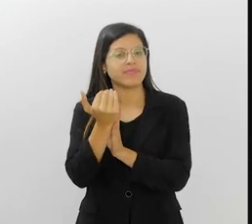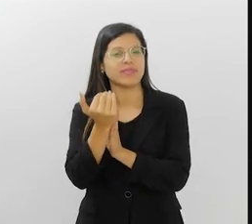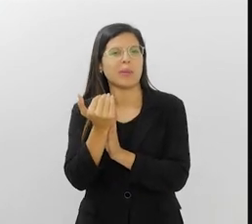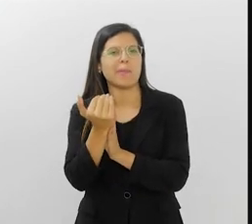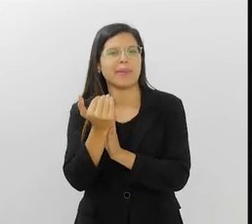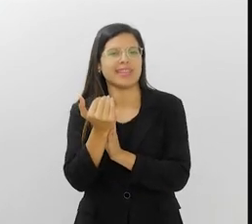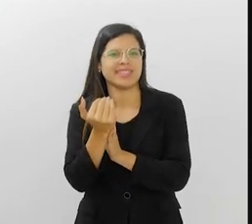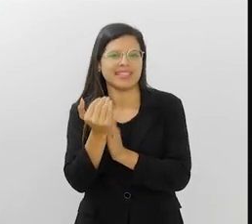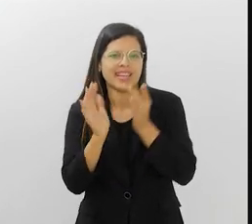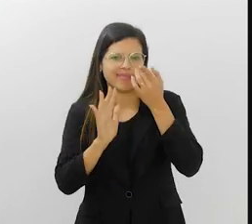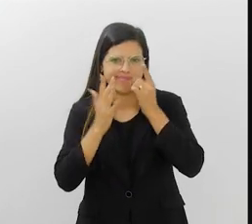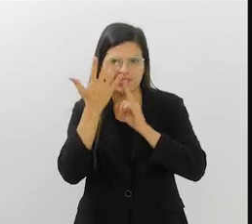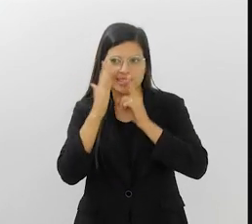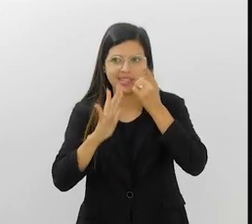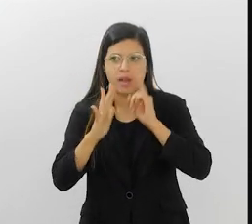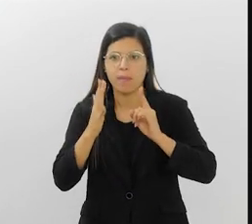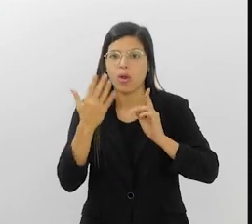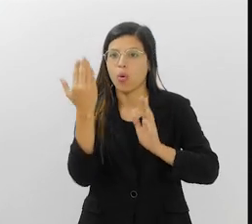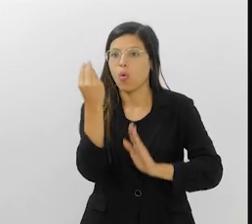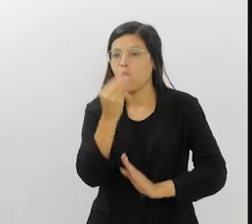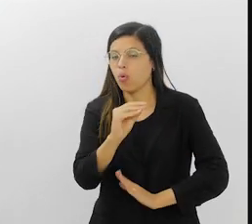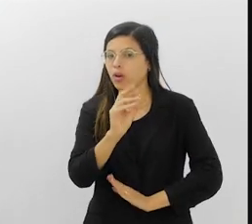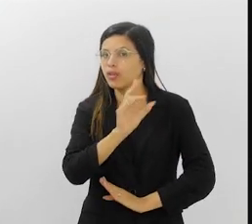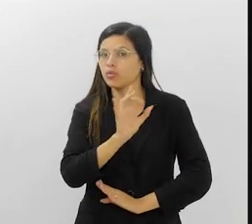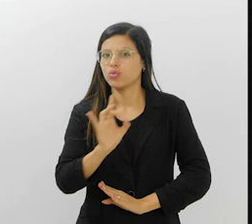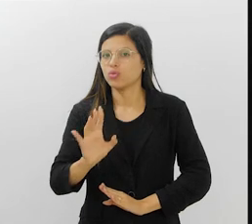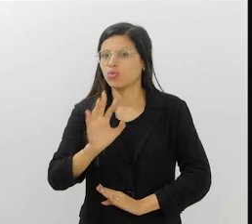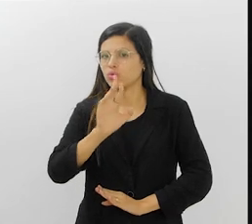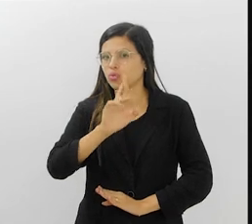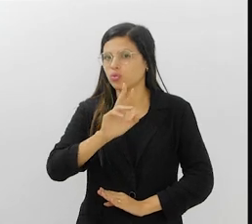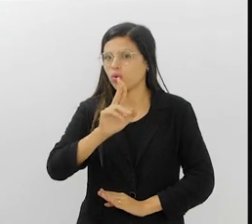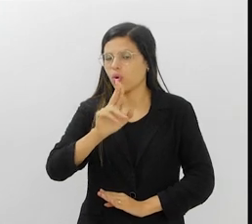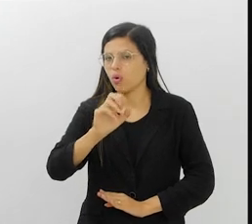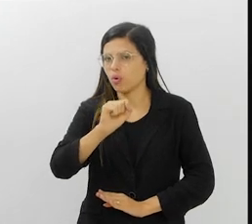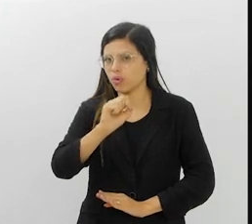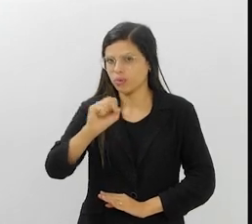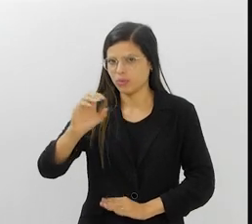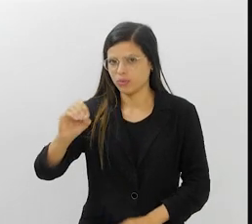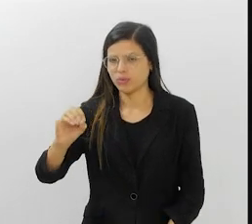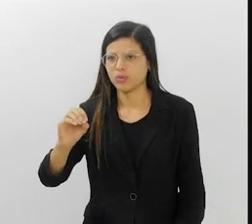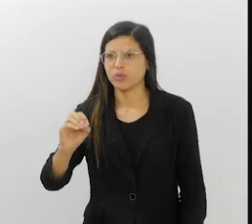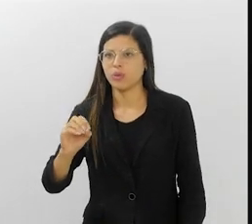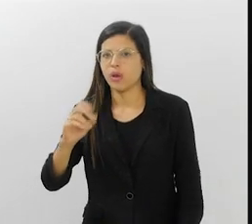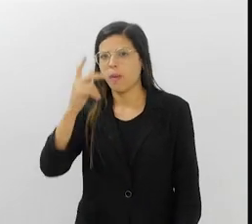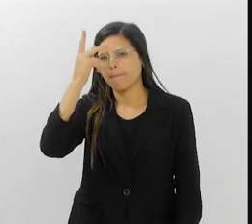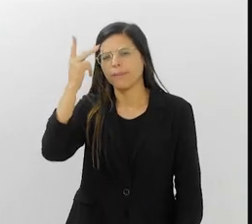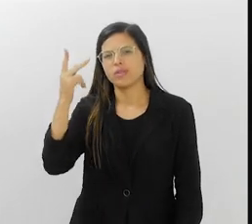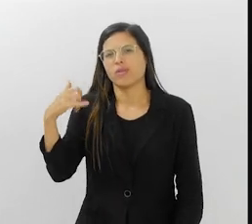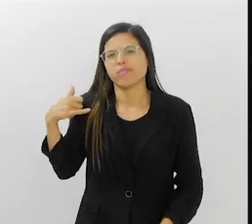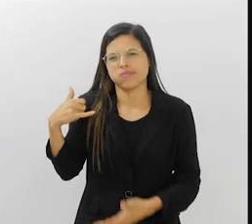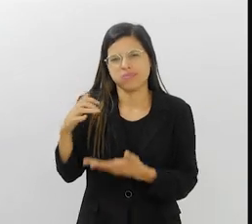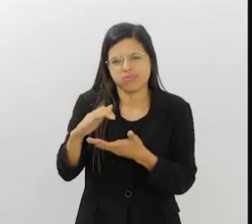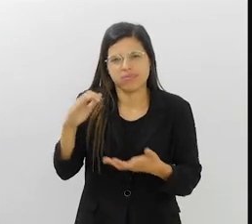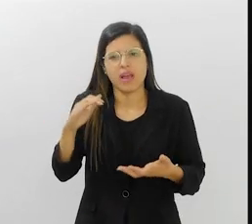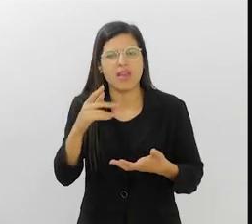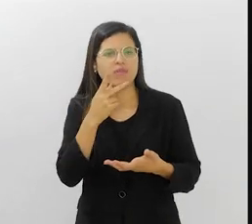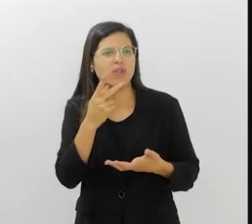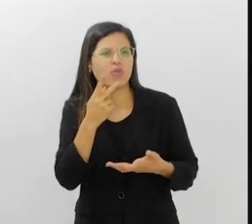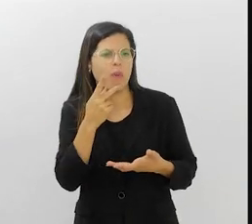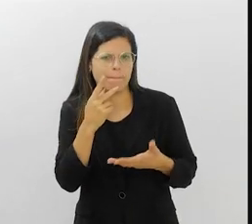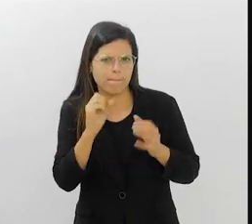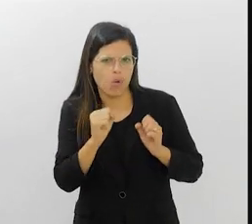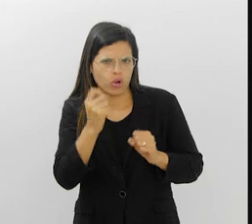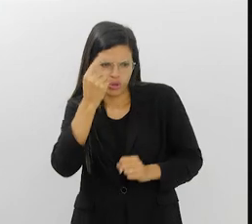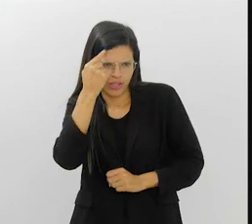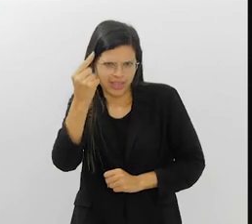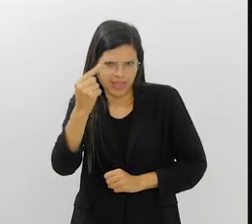comecei a disputar samba, eu botei só Russo. Aí veio um mais velho da velha guarda e falou assim, garoto, posso te